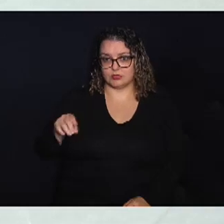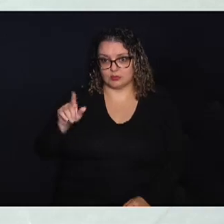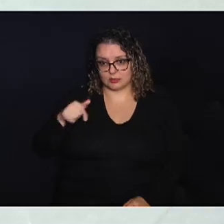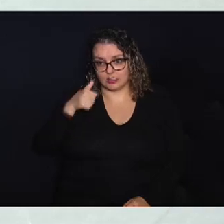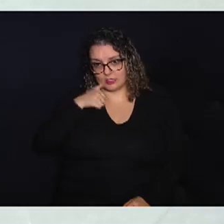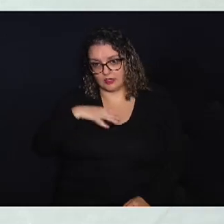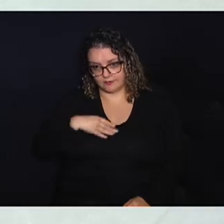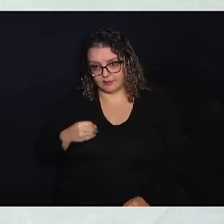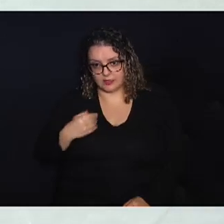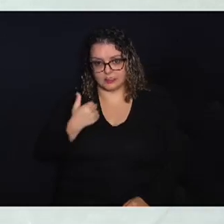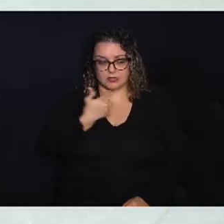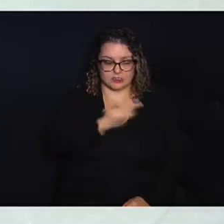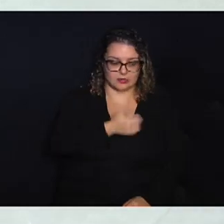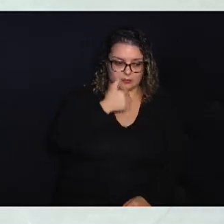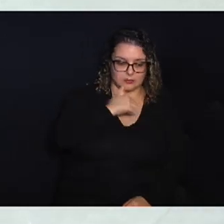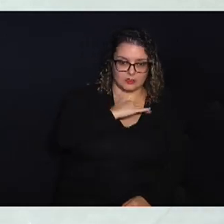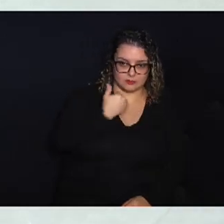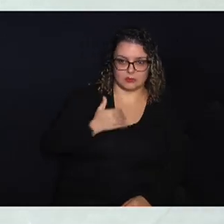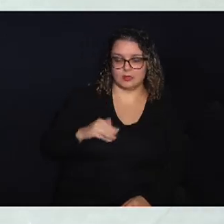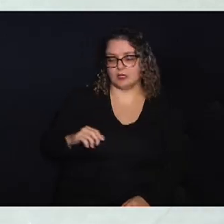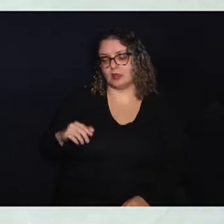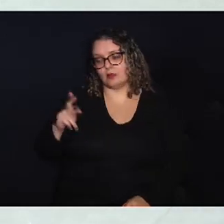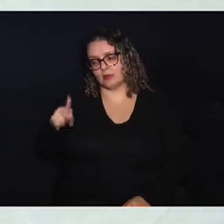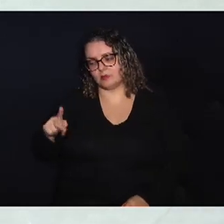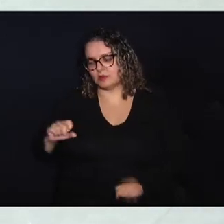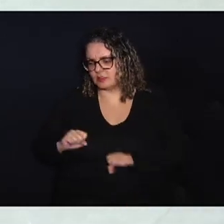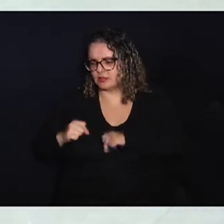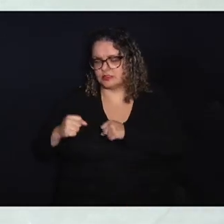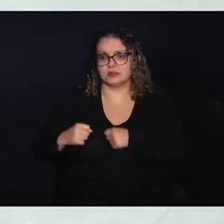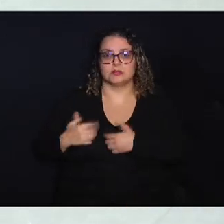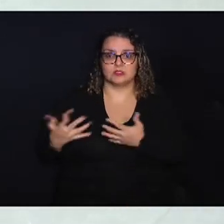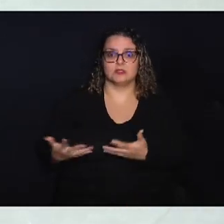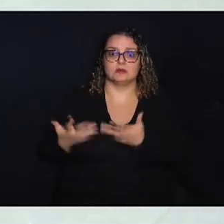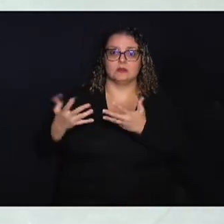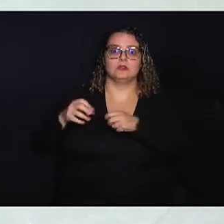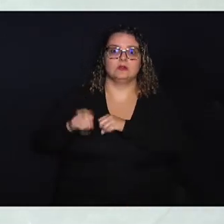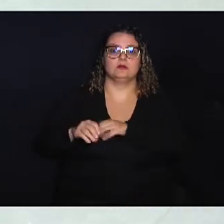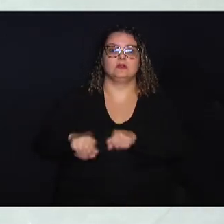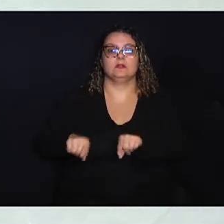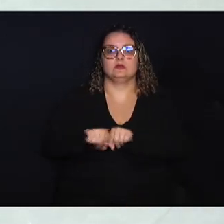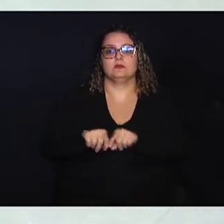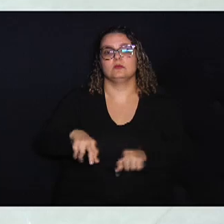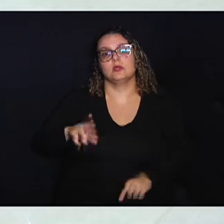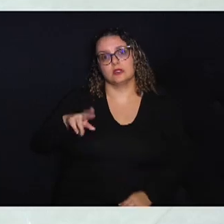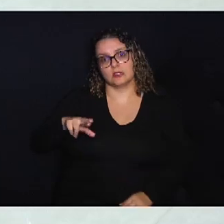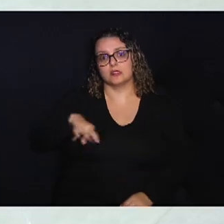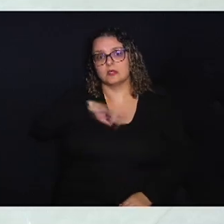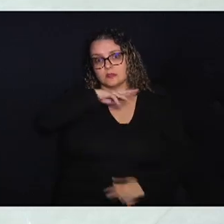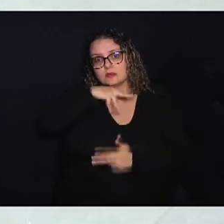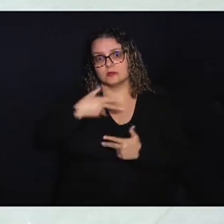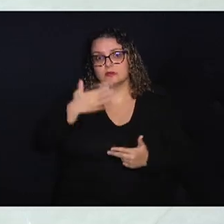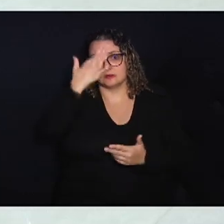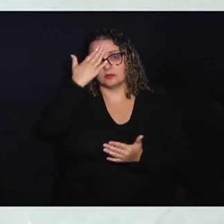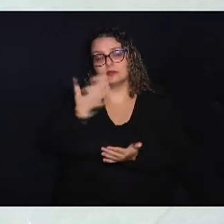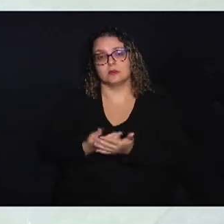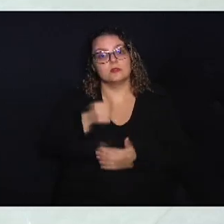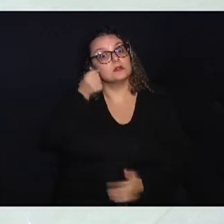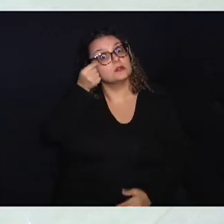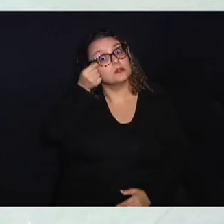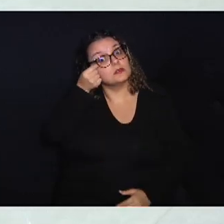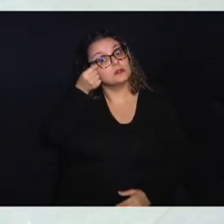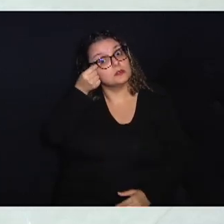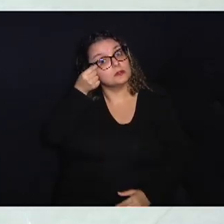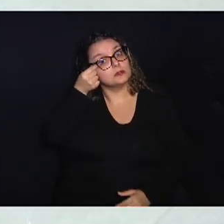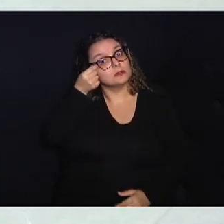da rede, uma pessoa super dedicada à educação e também à causa animal. Então, eu acredito muito que a senhora